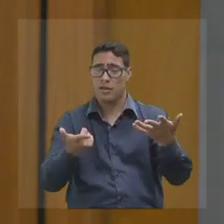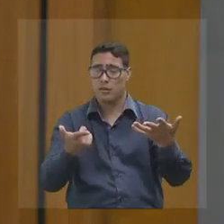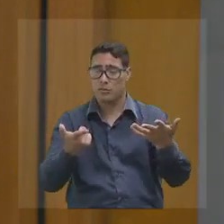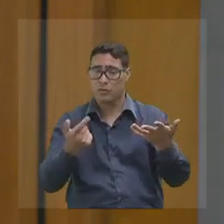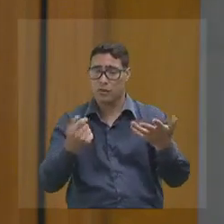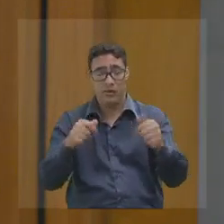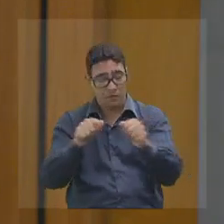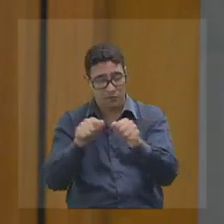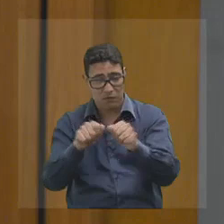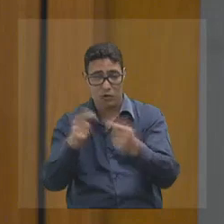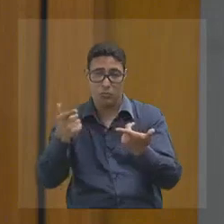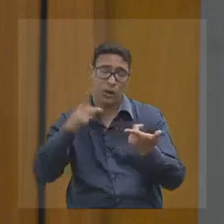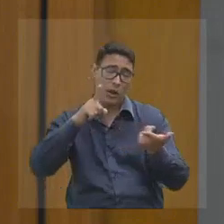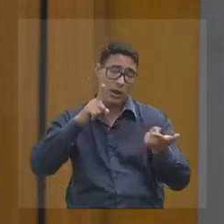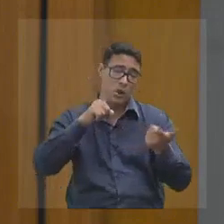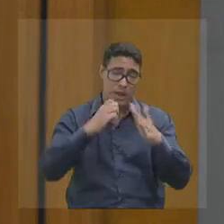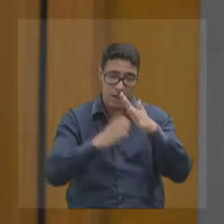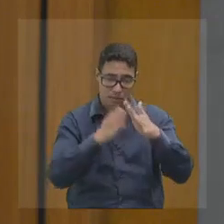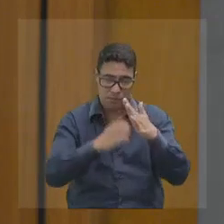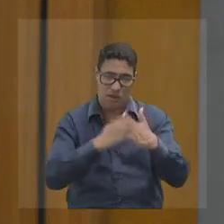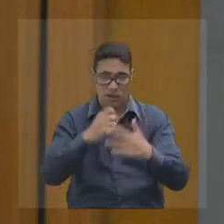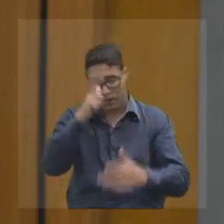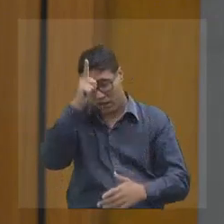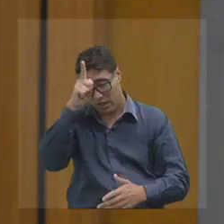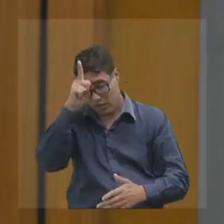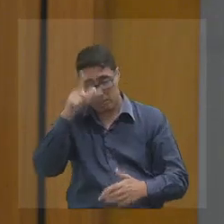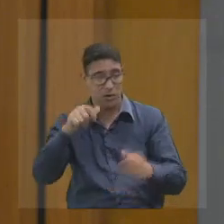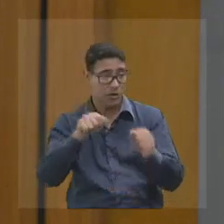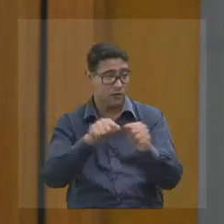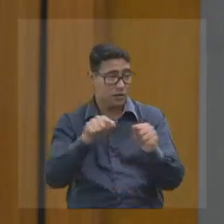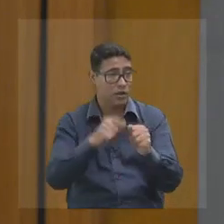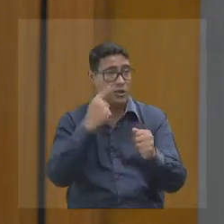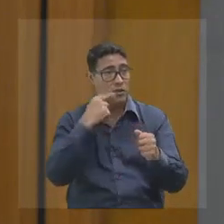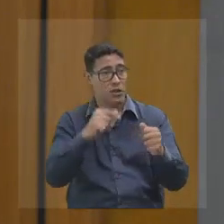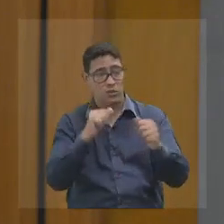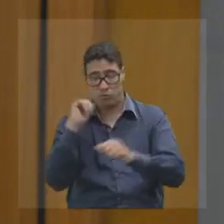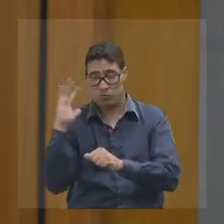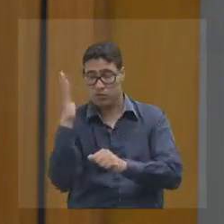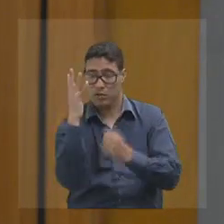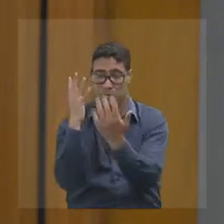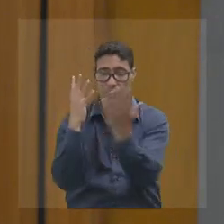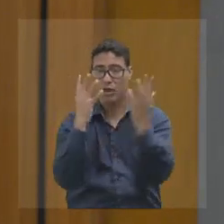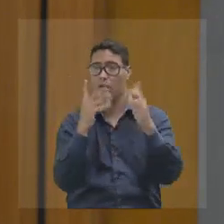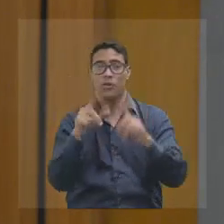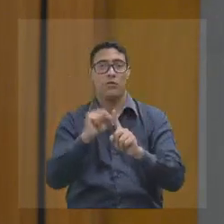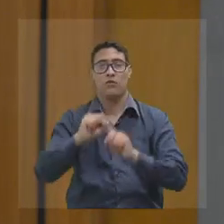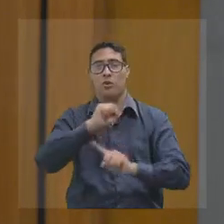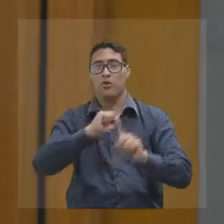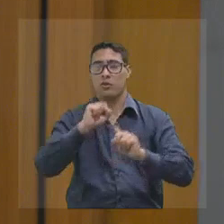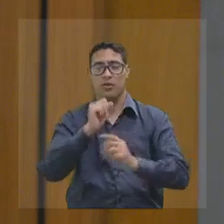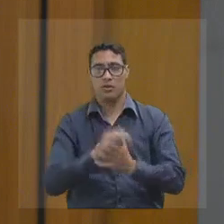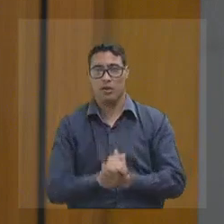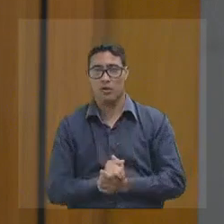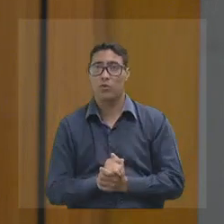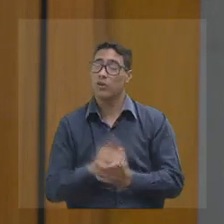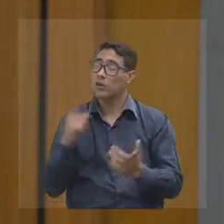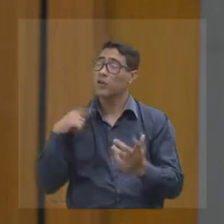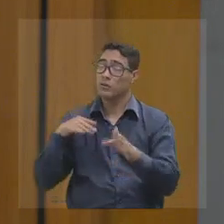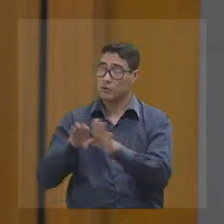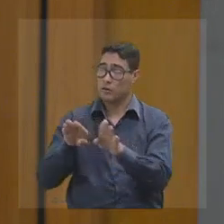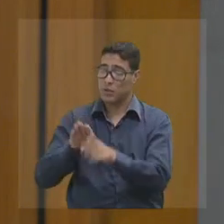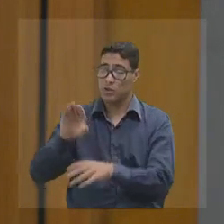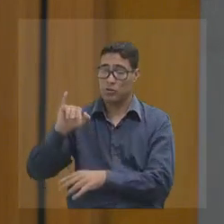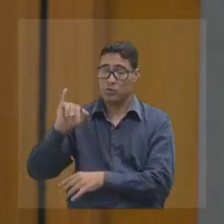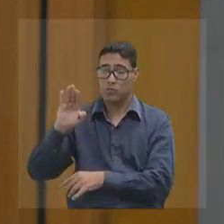para fazer o estudo de viabilidade ambiental nem foi social o relatório da pau como o Ibama sempre deu durante